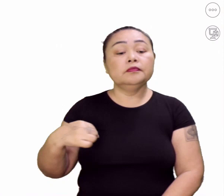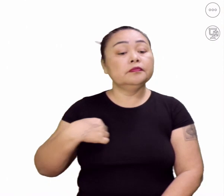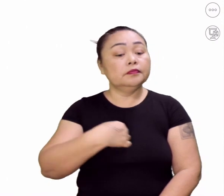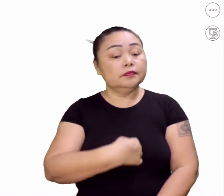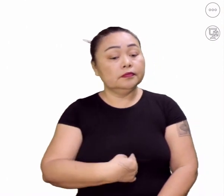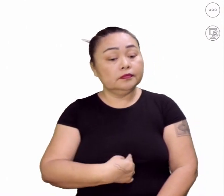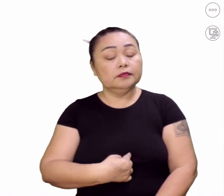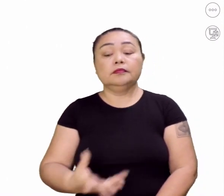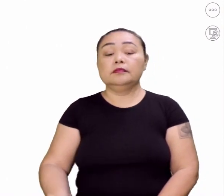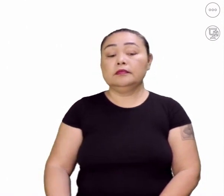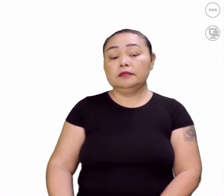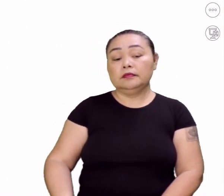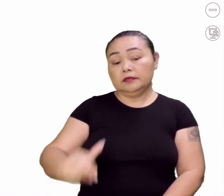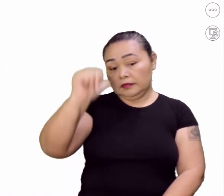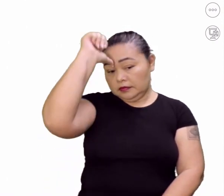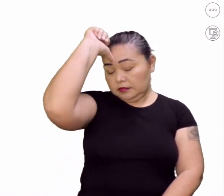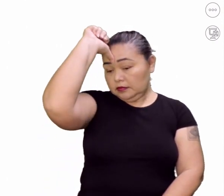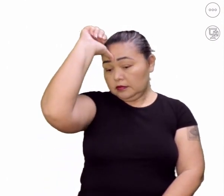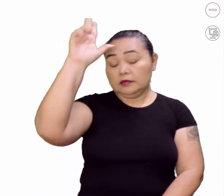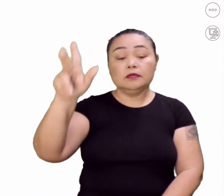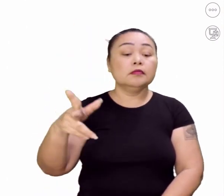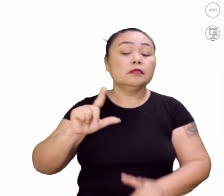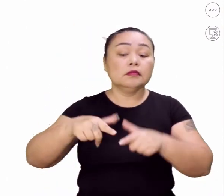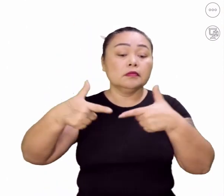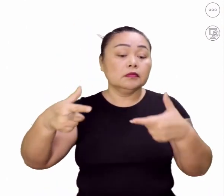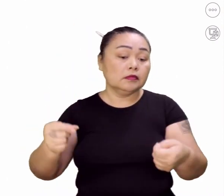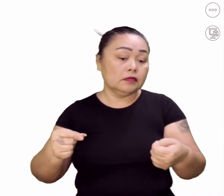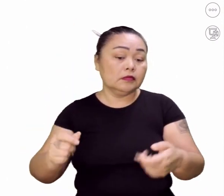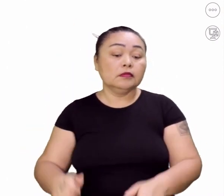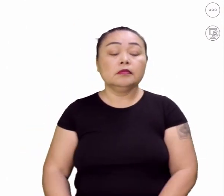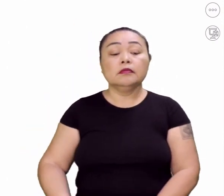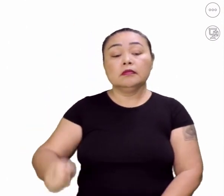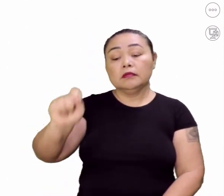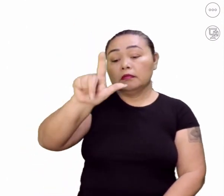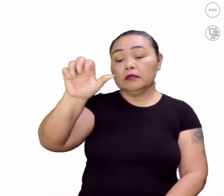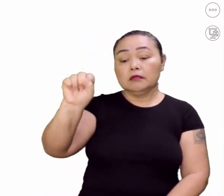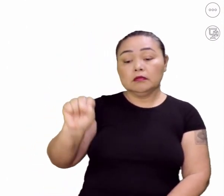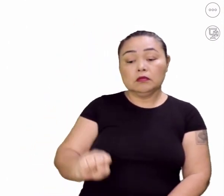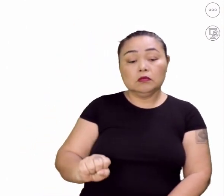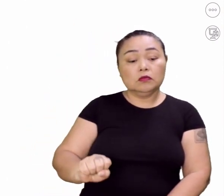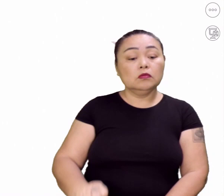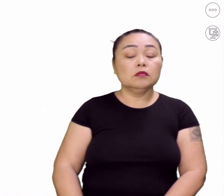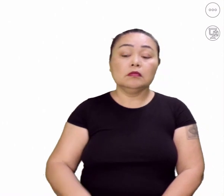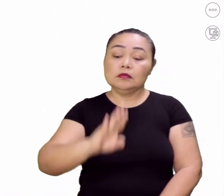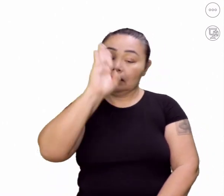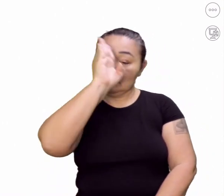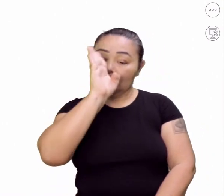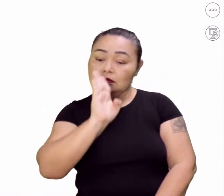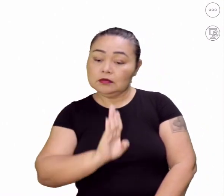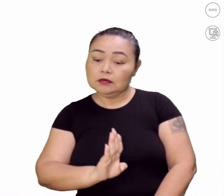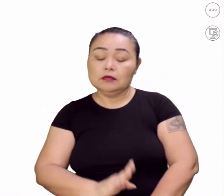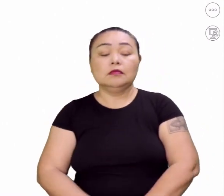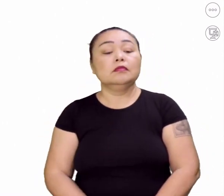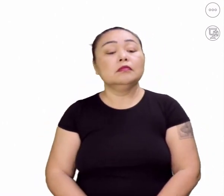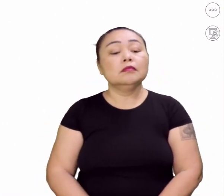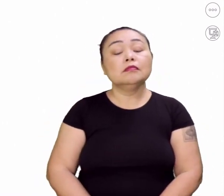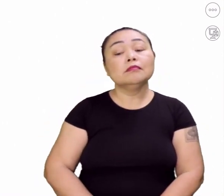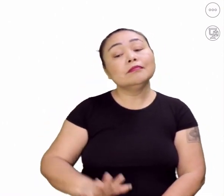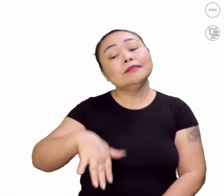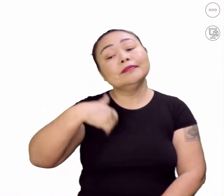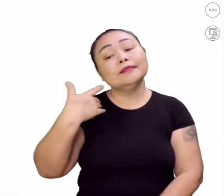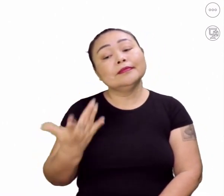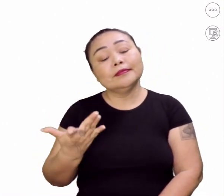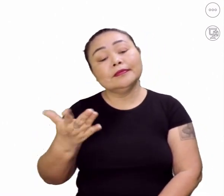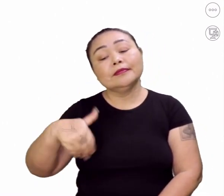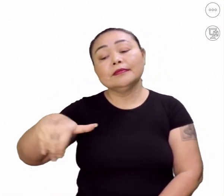China. B, Índia. C, Japão. D, África do Sul. Ou Brasil. Sem mais